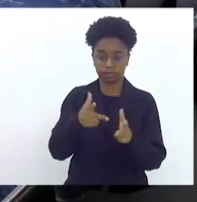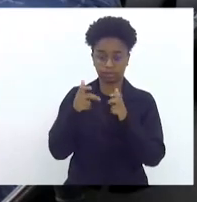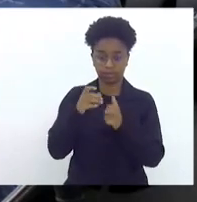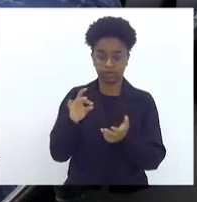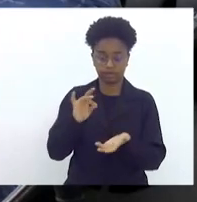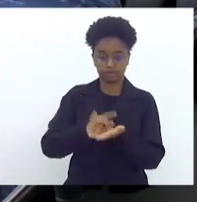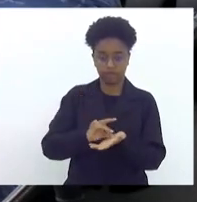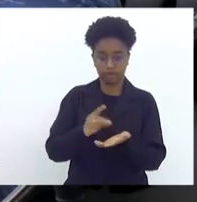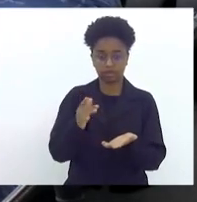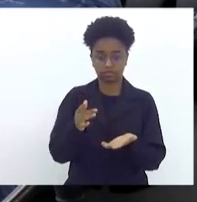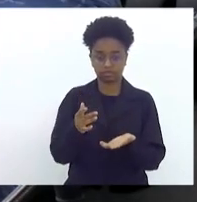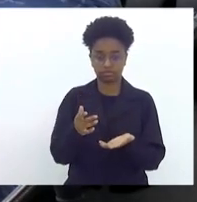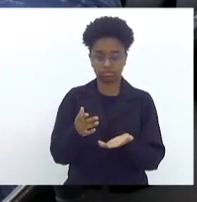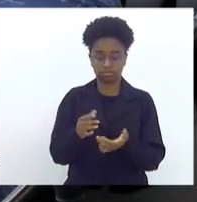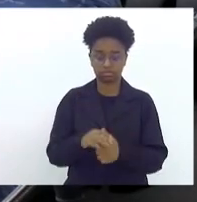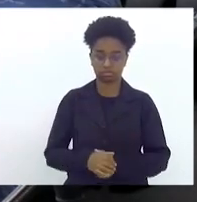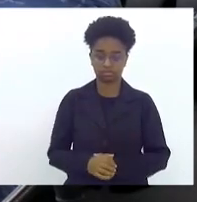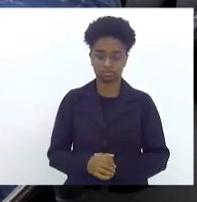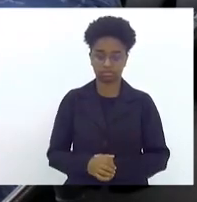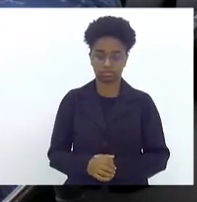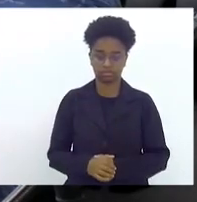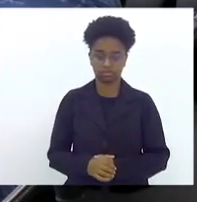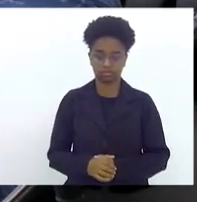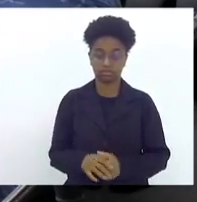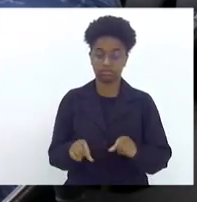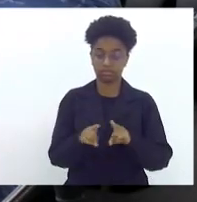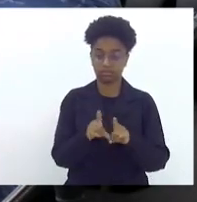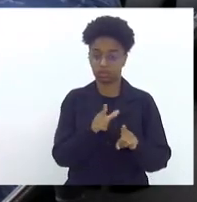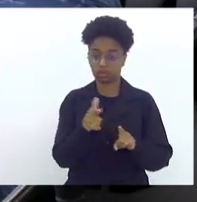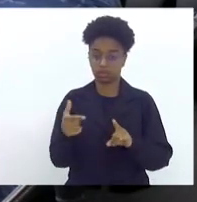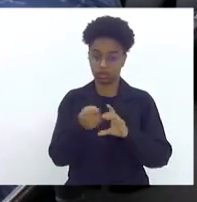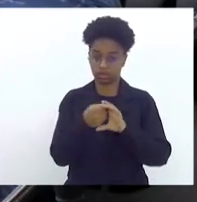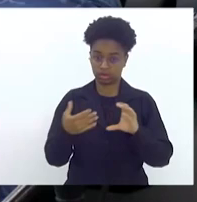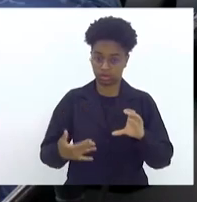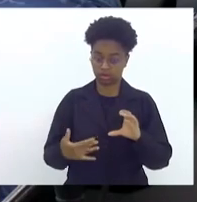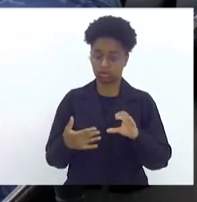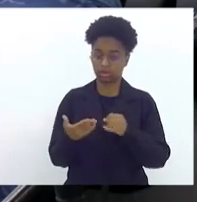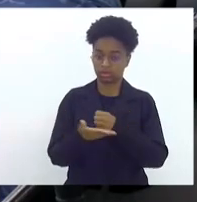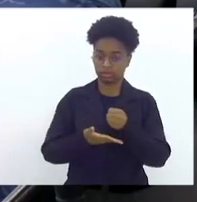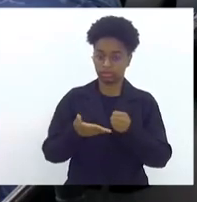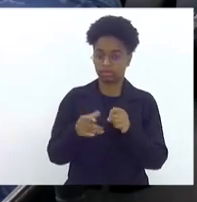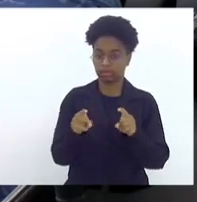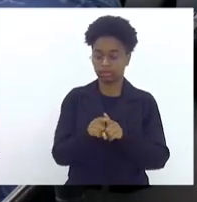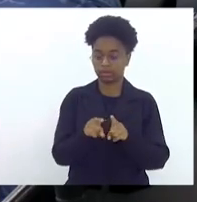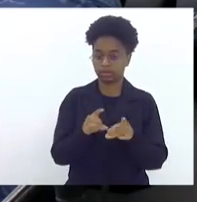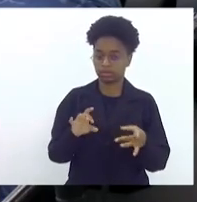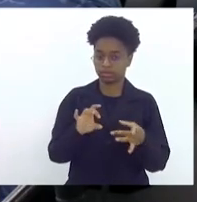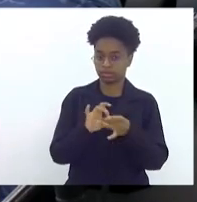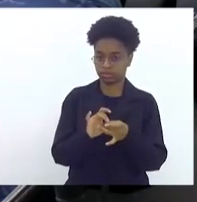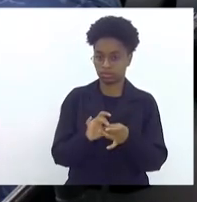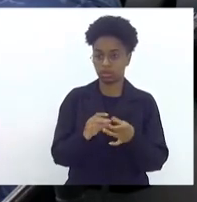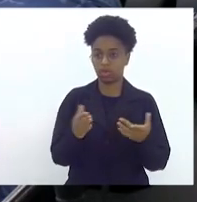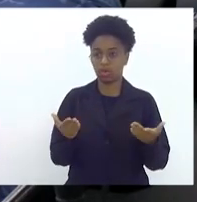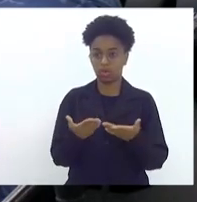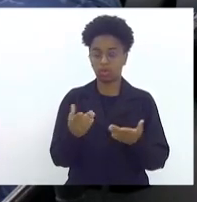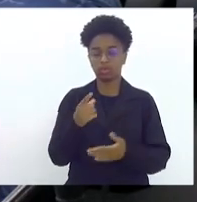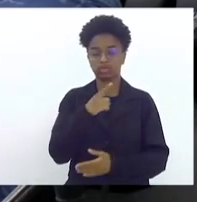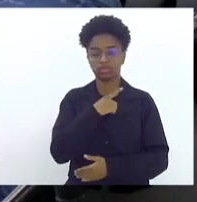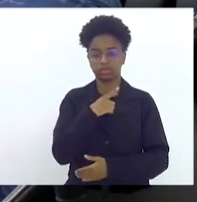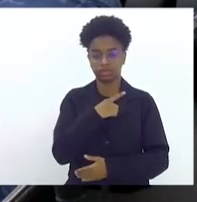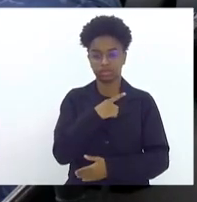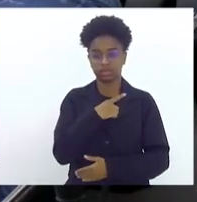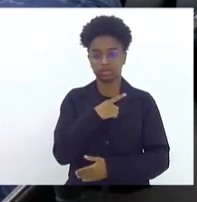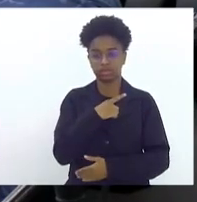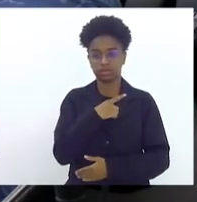pelo Poder Judiciário outro aspecto fundamental está ali também hoje nós temos um instrumento